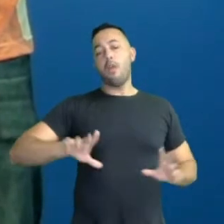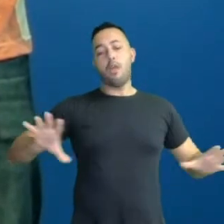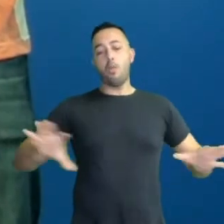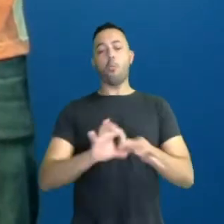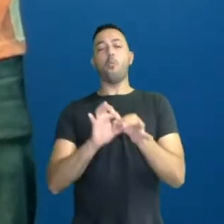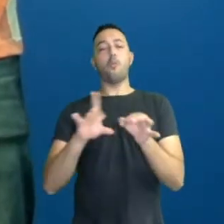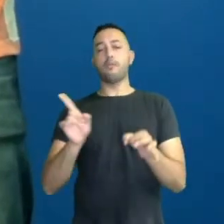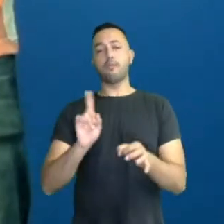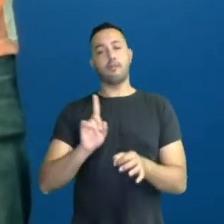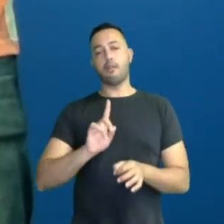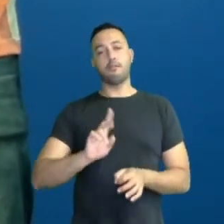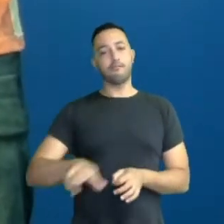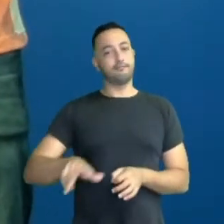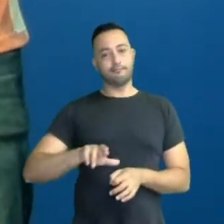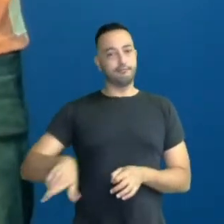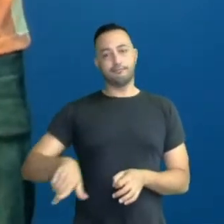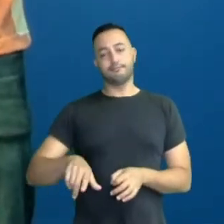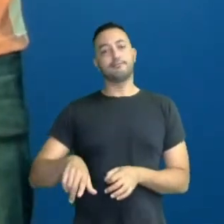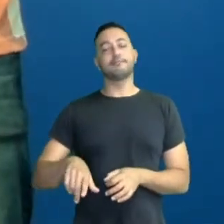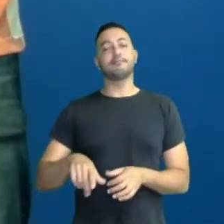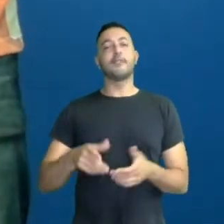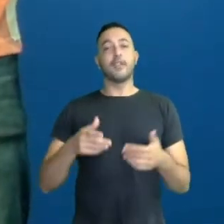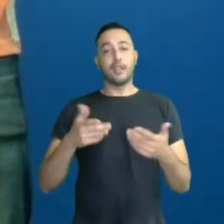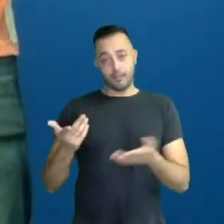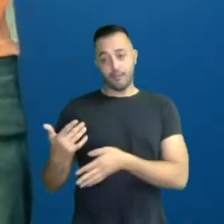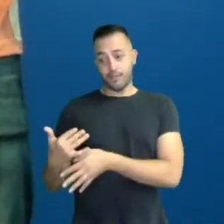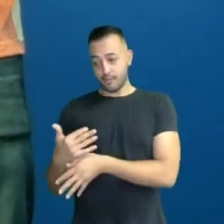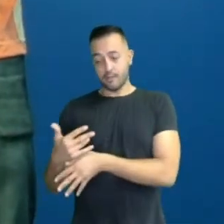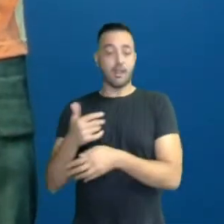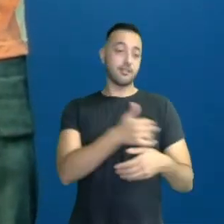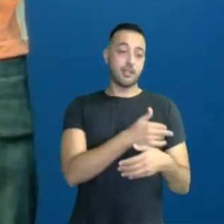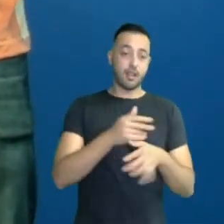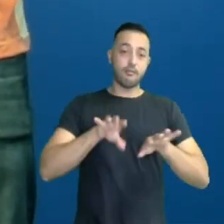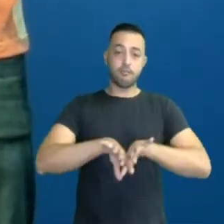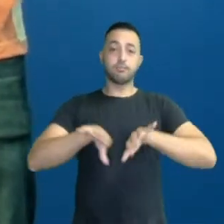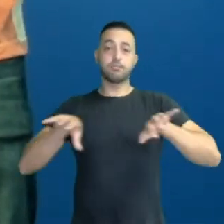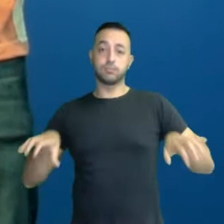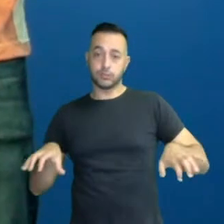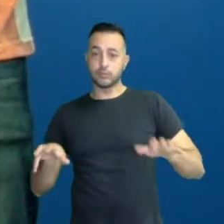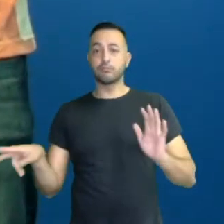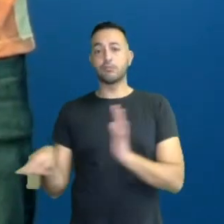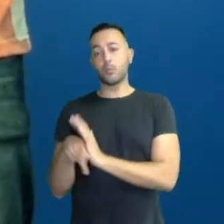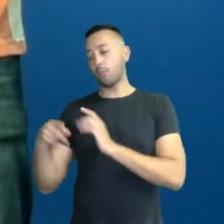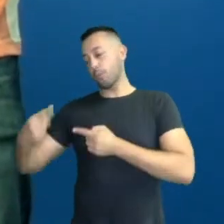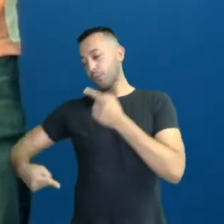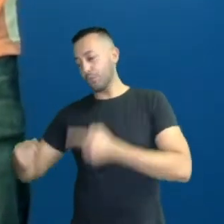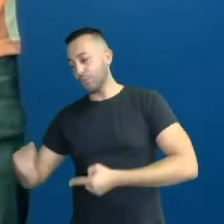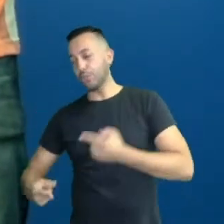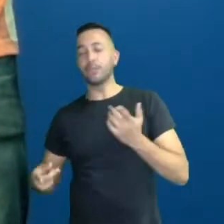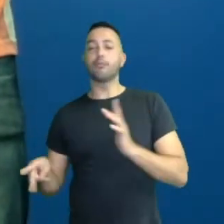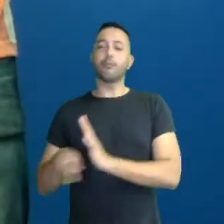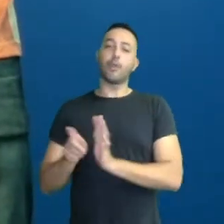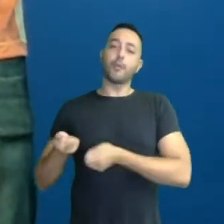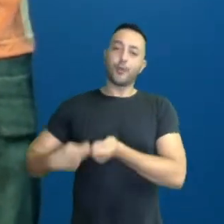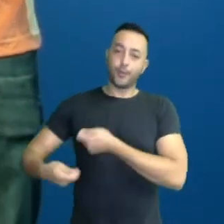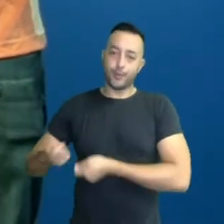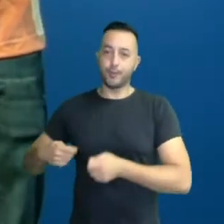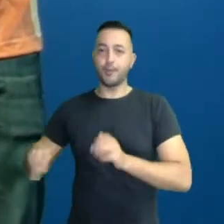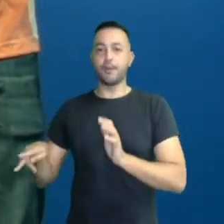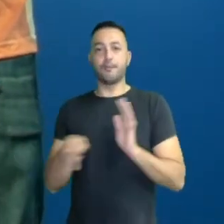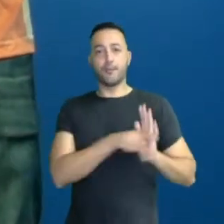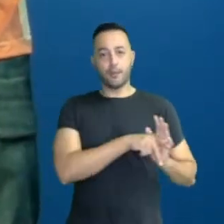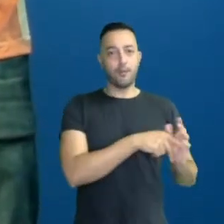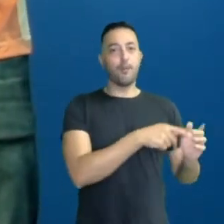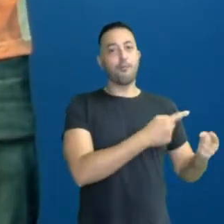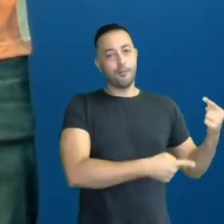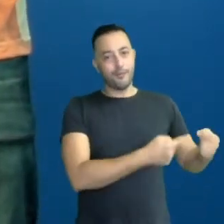único. Elas são cidades, cada uma tem a sua própria política, o seu território, sua economia, seu